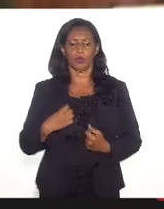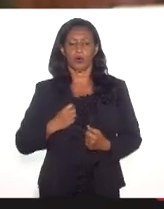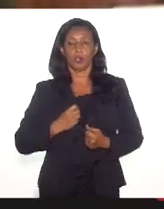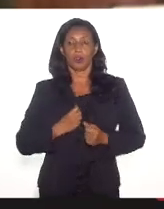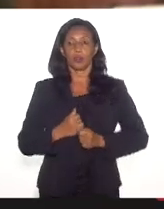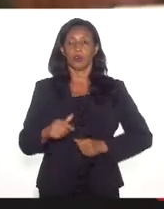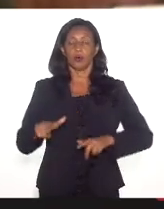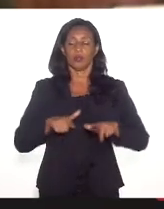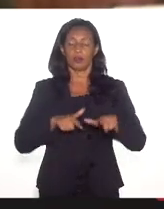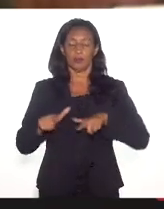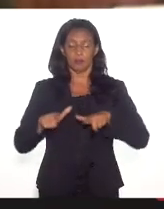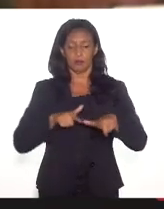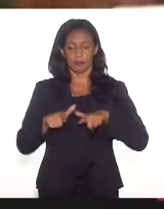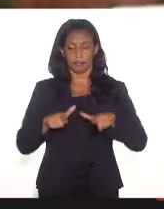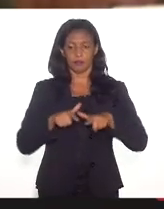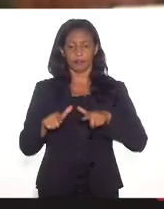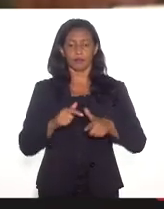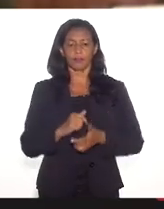trabalhadores